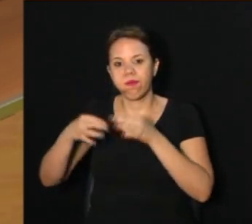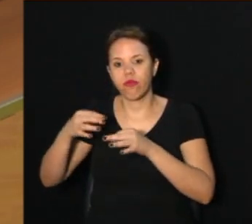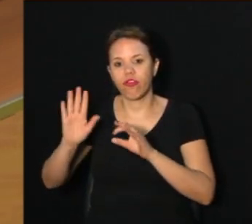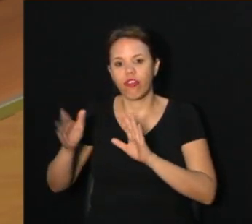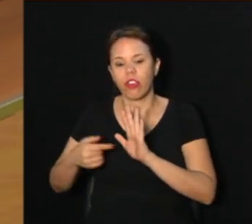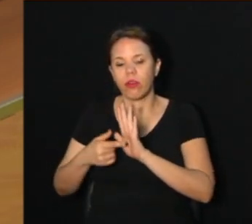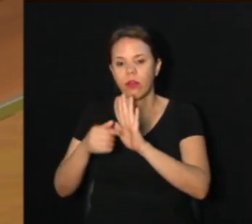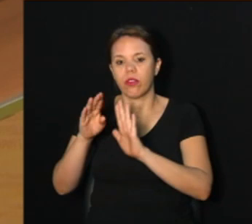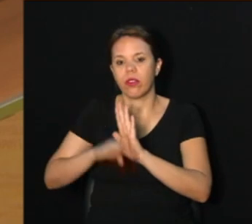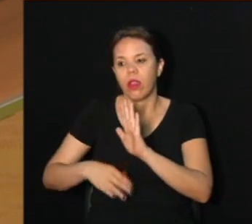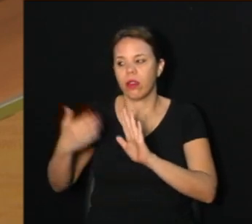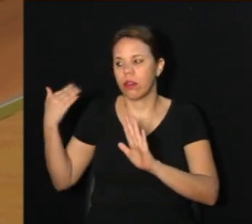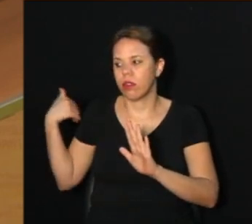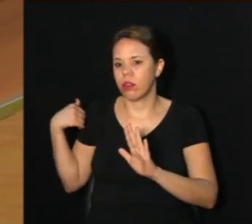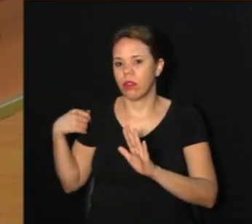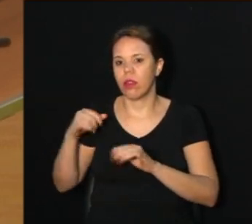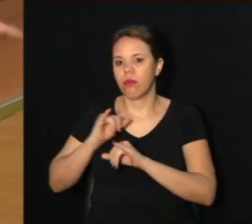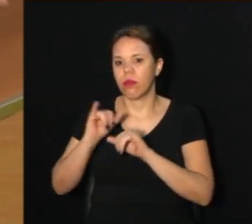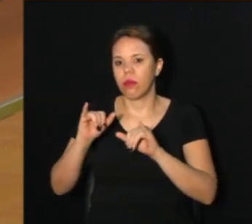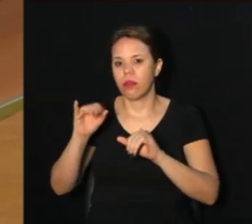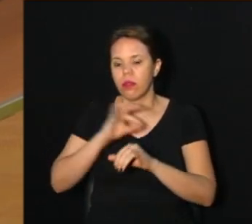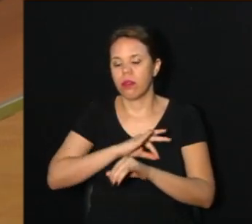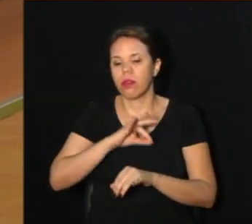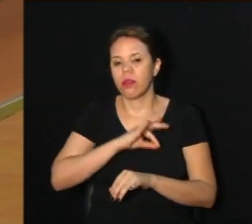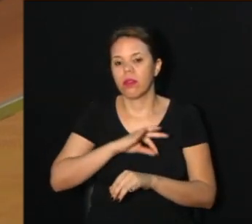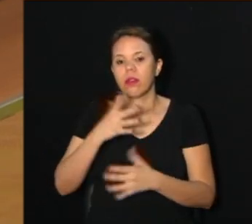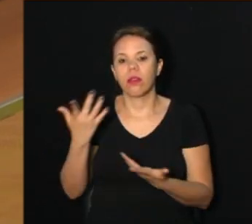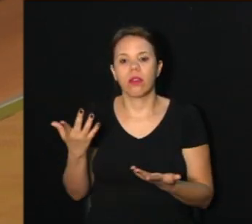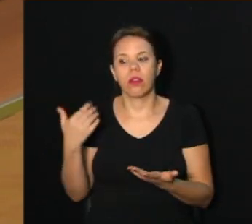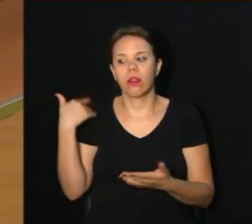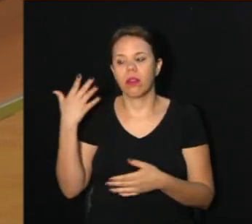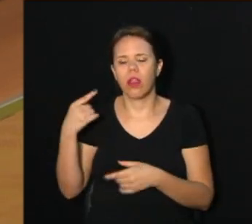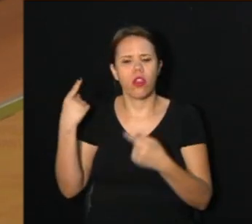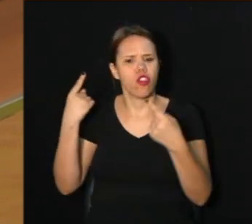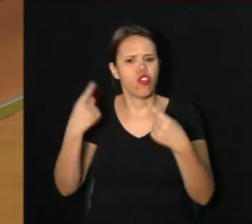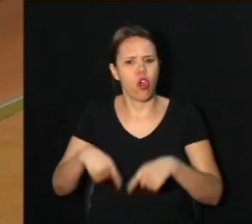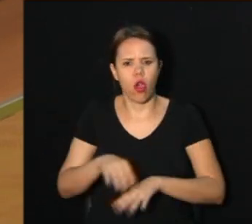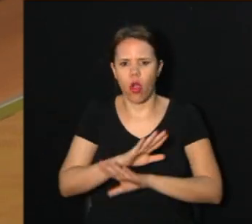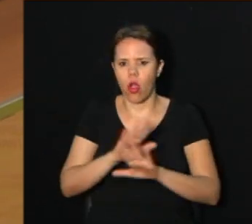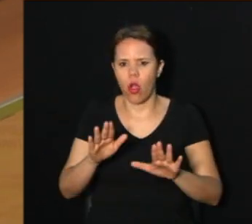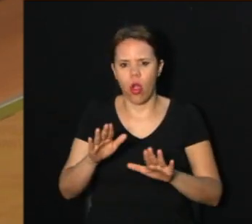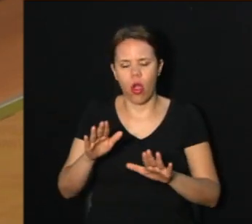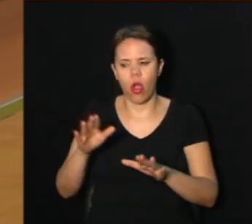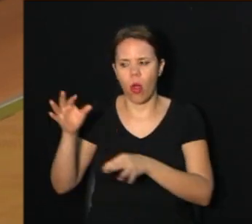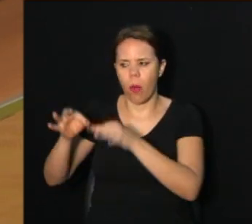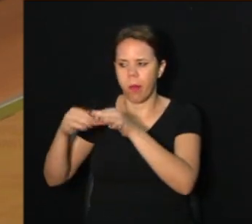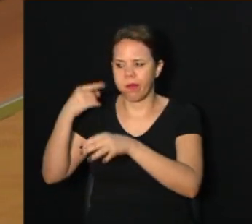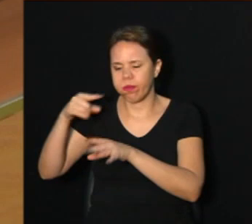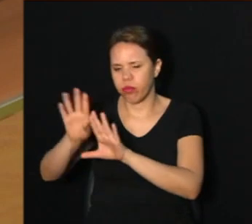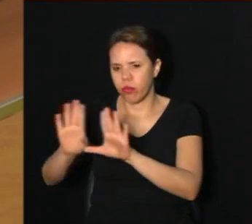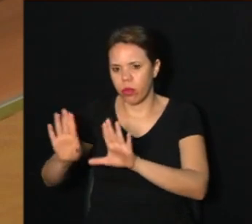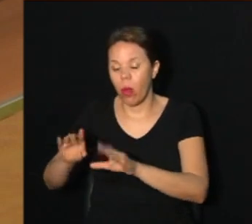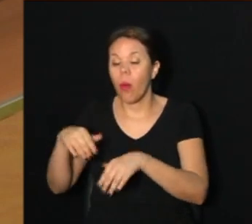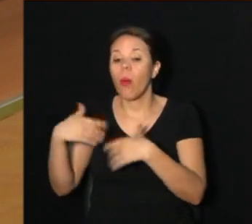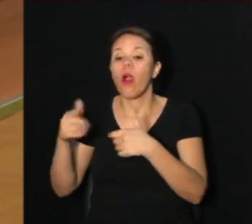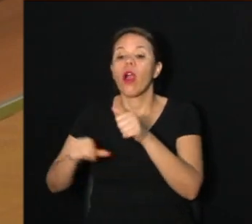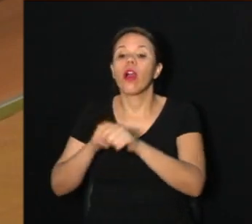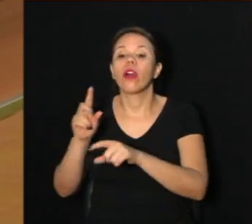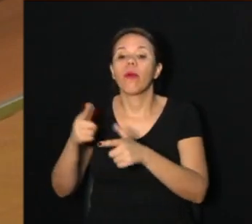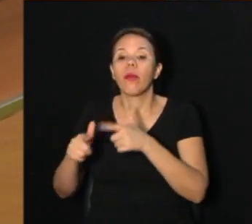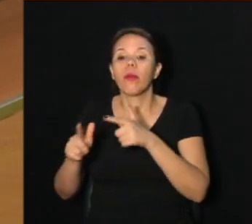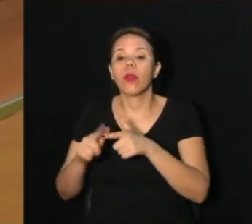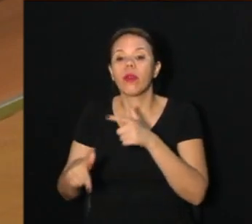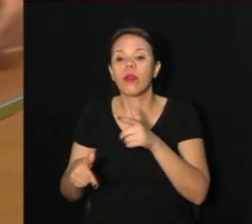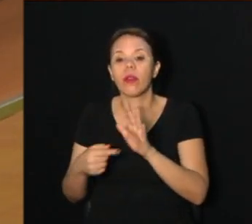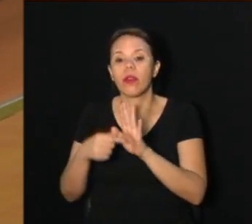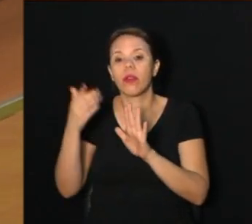colocado em alguma das nossas campanhas salariais. Não sou contrário à procuradoria. Agora, qual é o impacto disso em relação ao plano